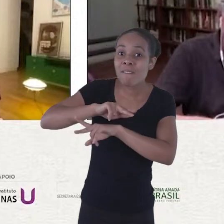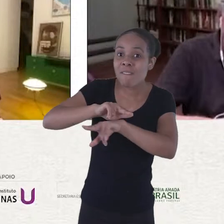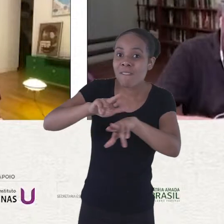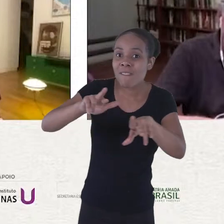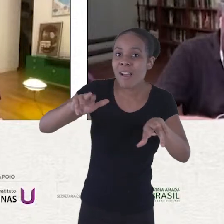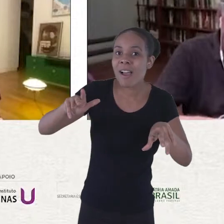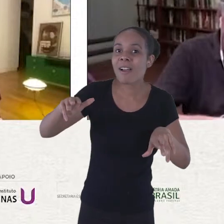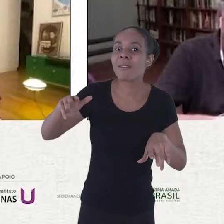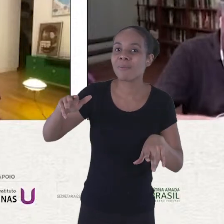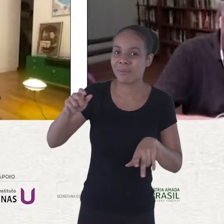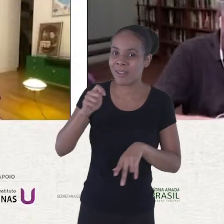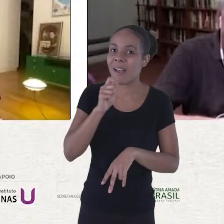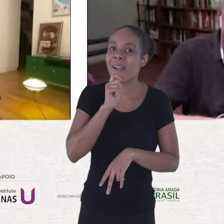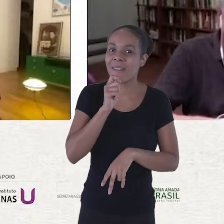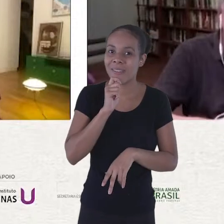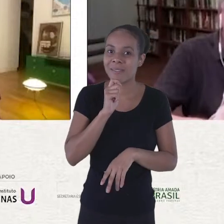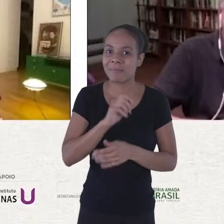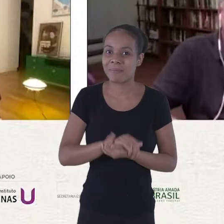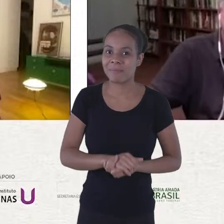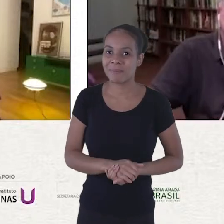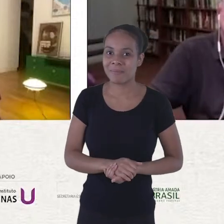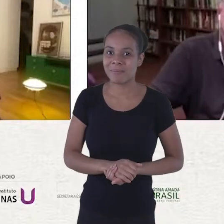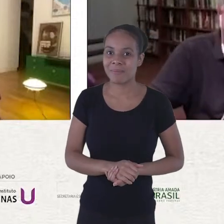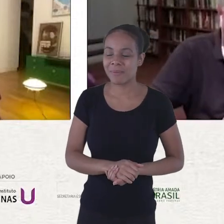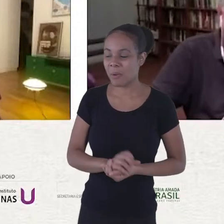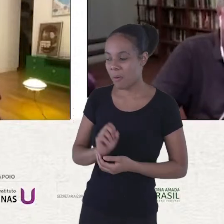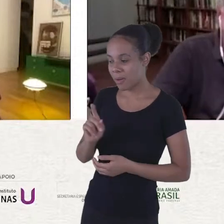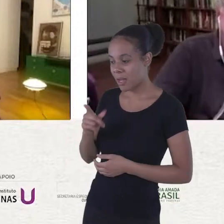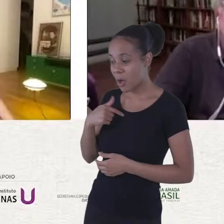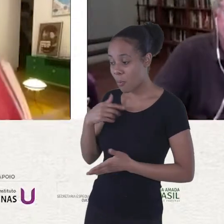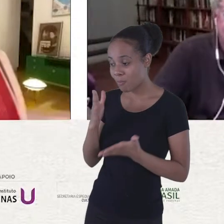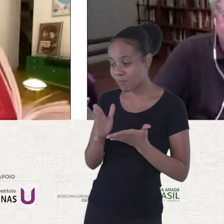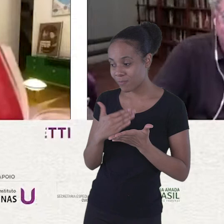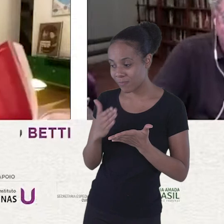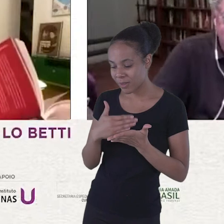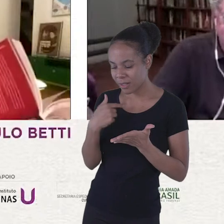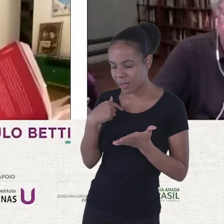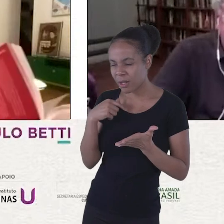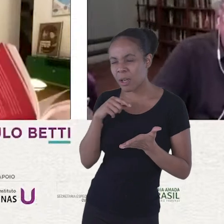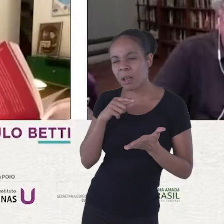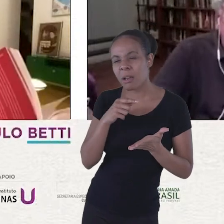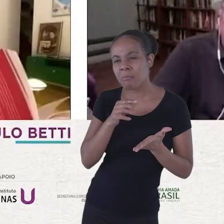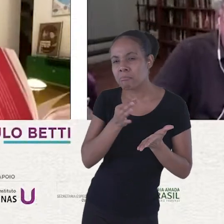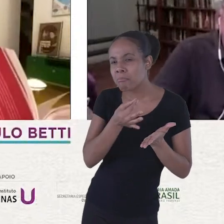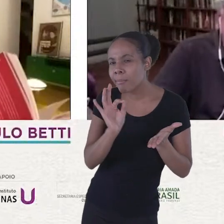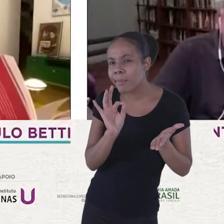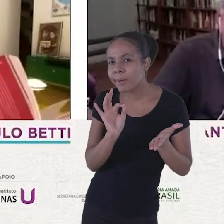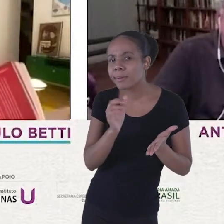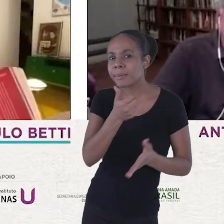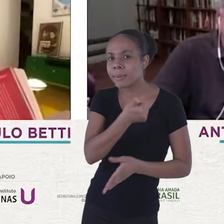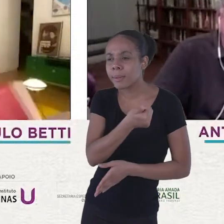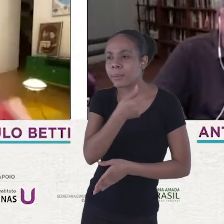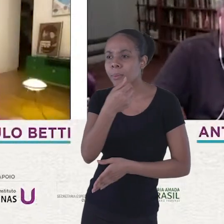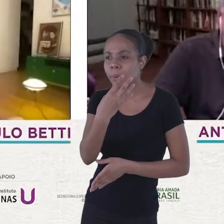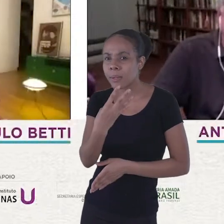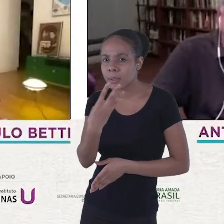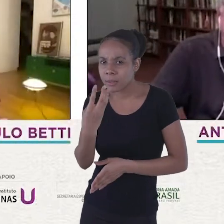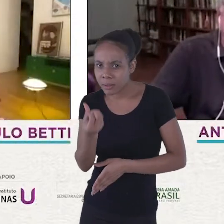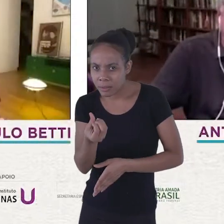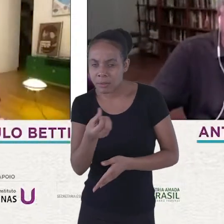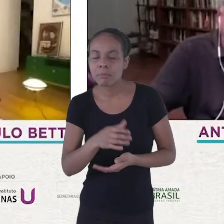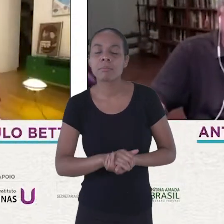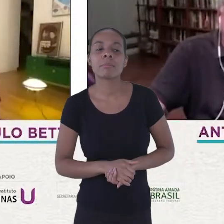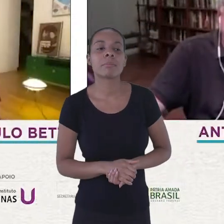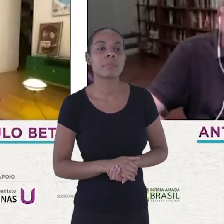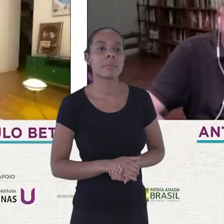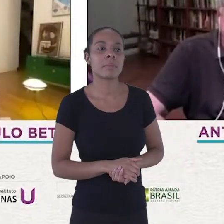Deus queira. Eu queria só achar É na página 146. 146. Amigo,